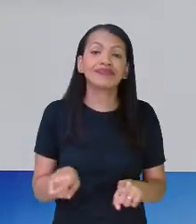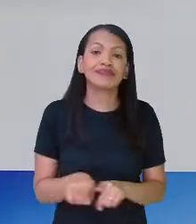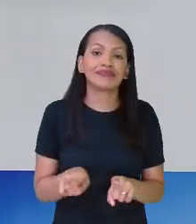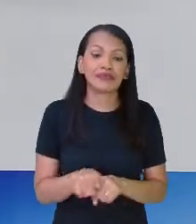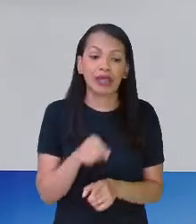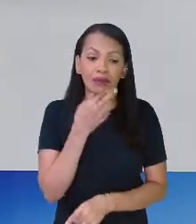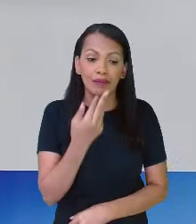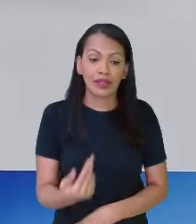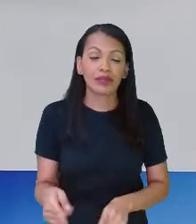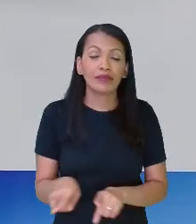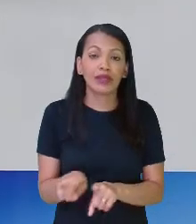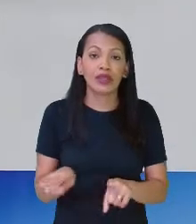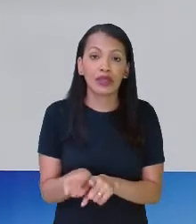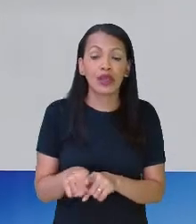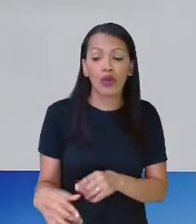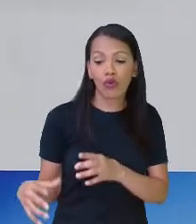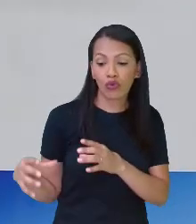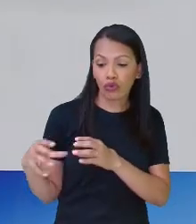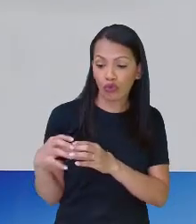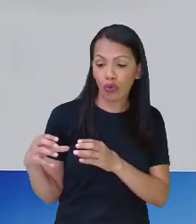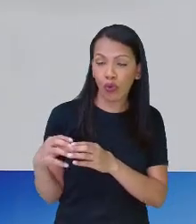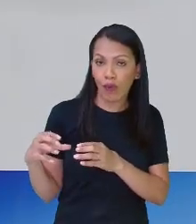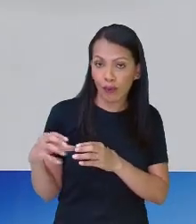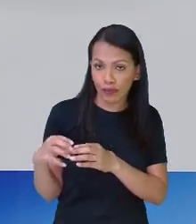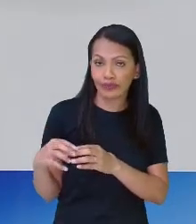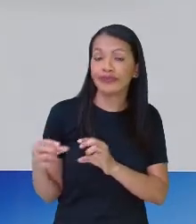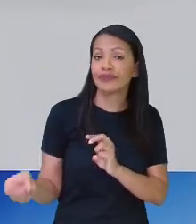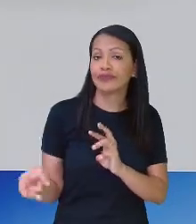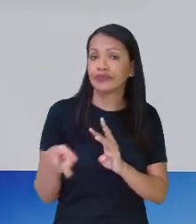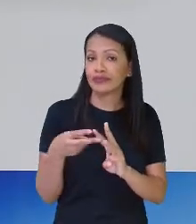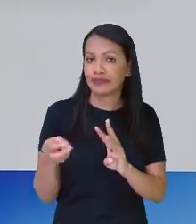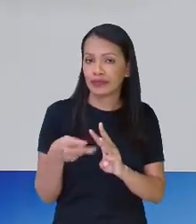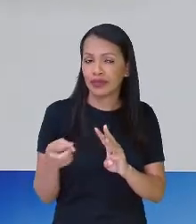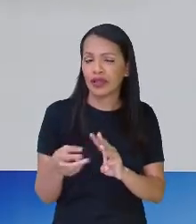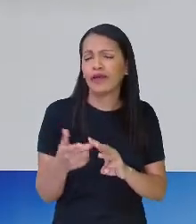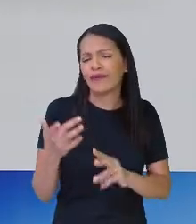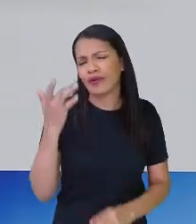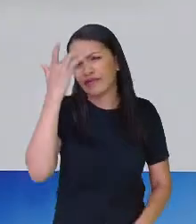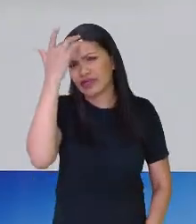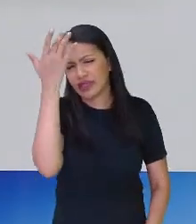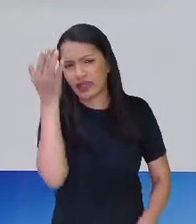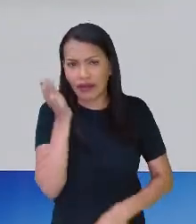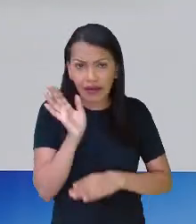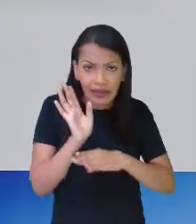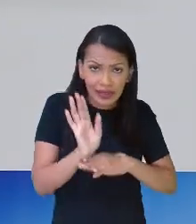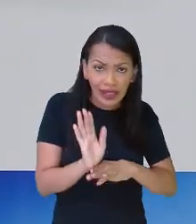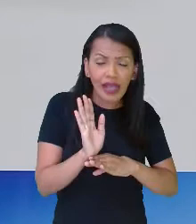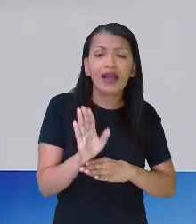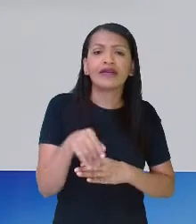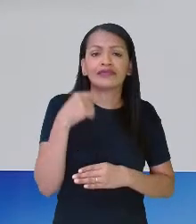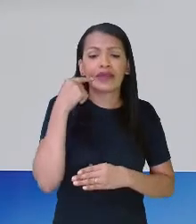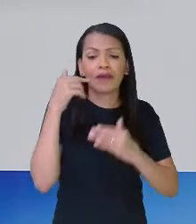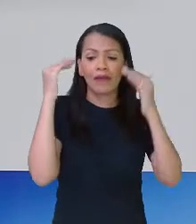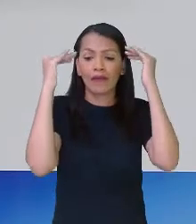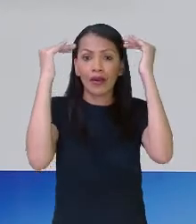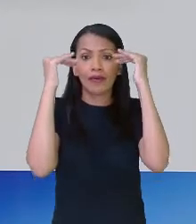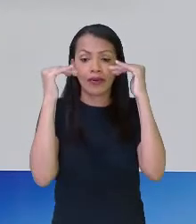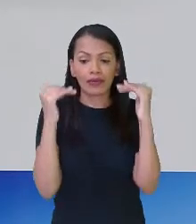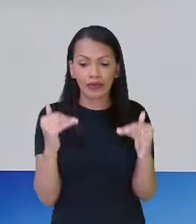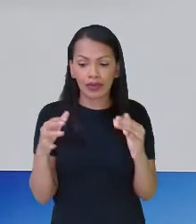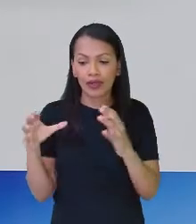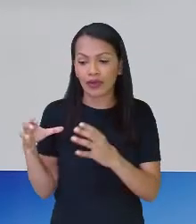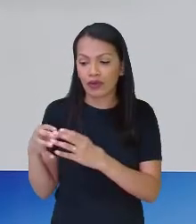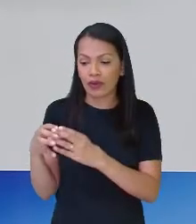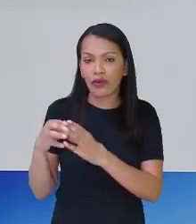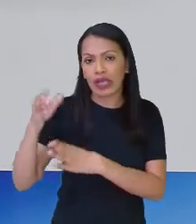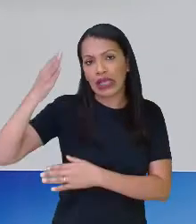alguns grupos indígenas, que são muitas tribos diferentes, e para facilitar essa forma de classificar esses grupos e